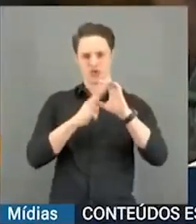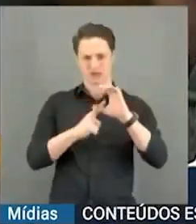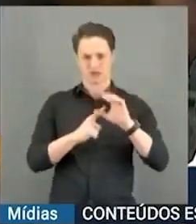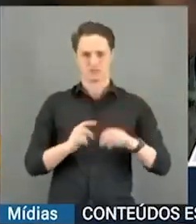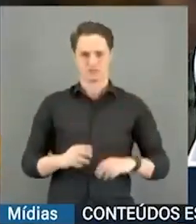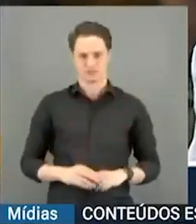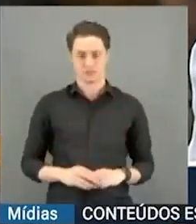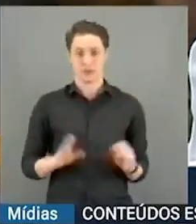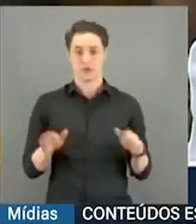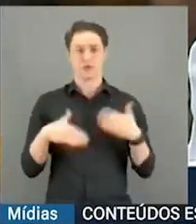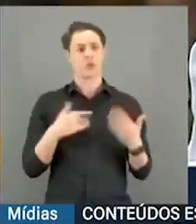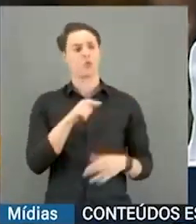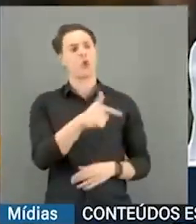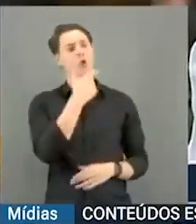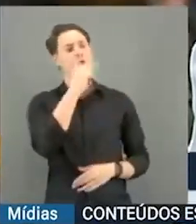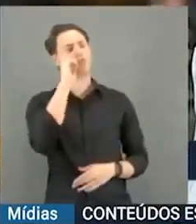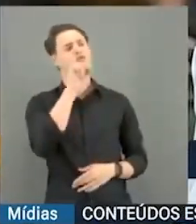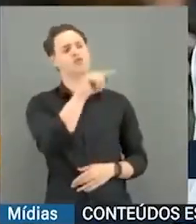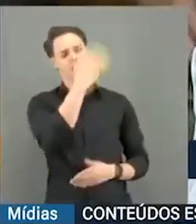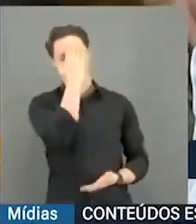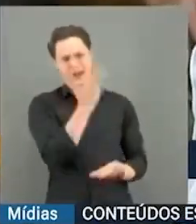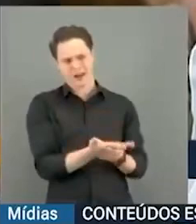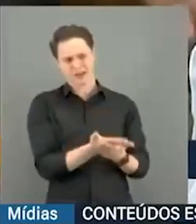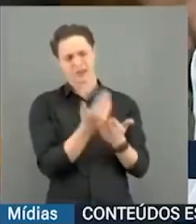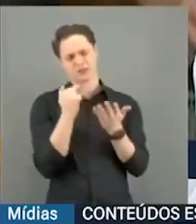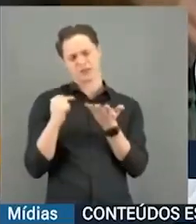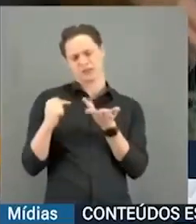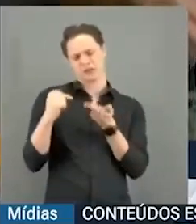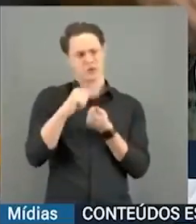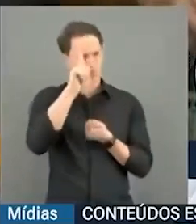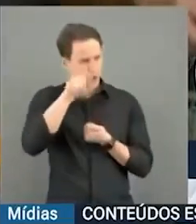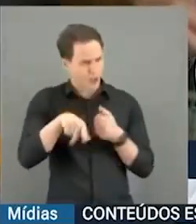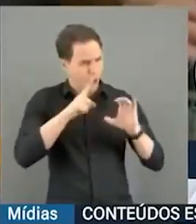O senhor acredita mesmo que todos eram comunistas?